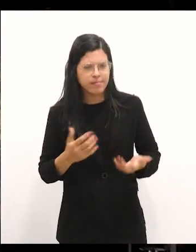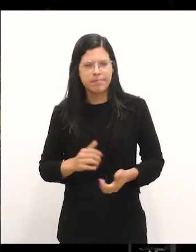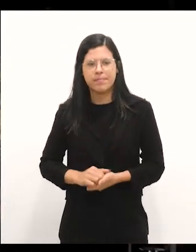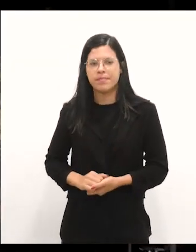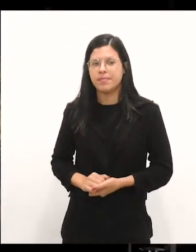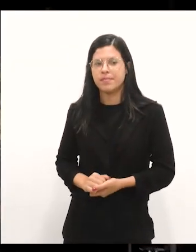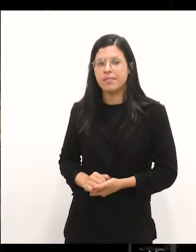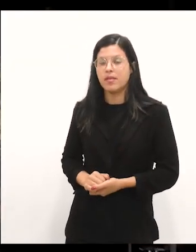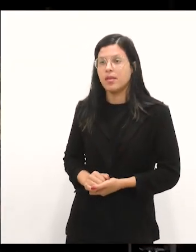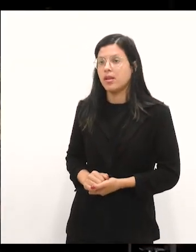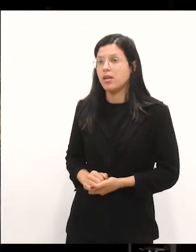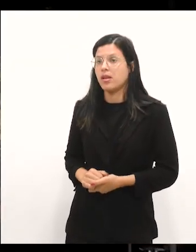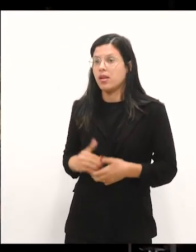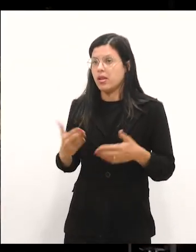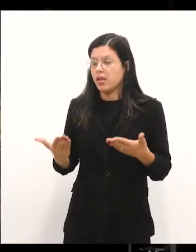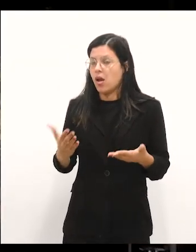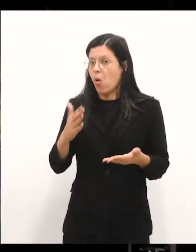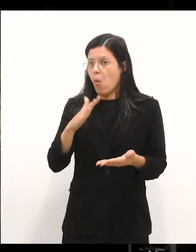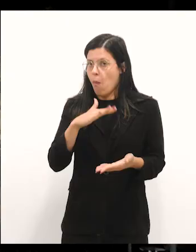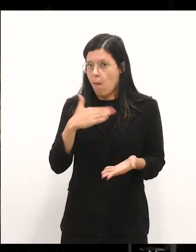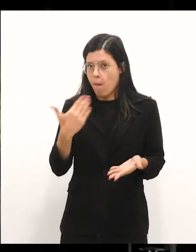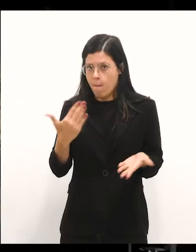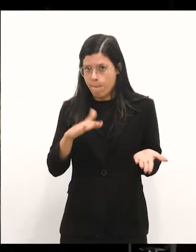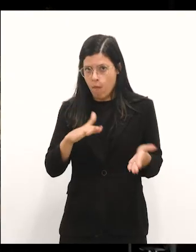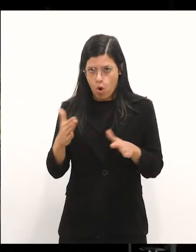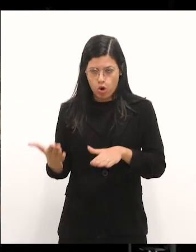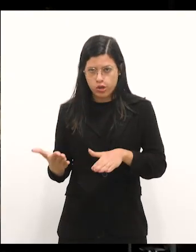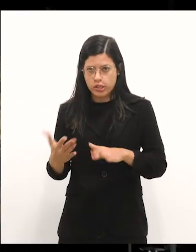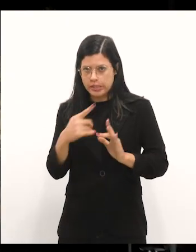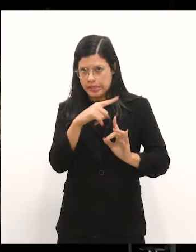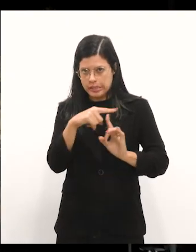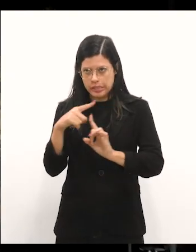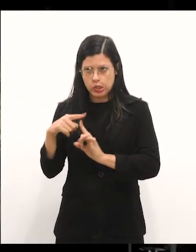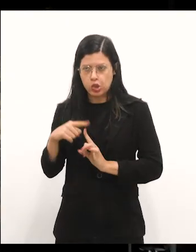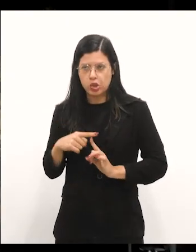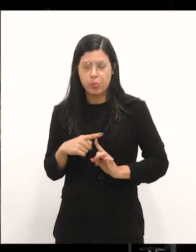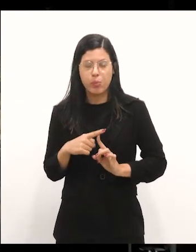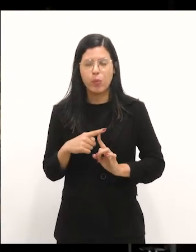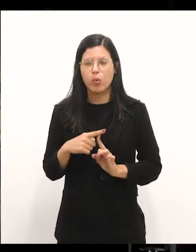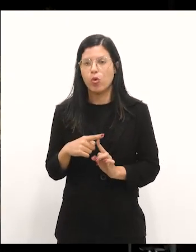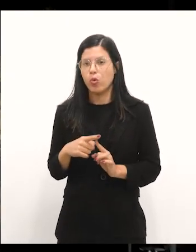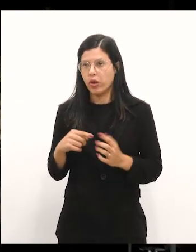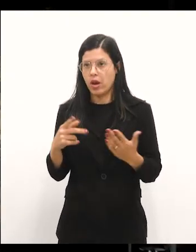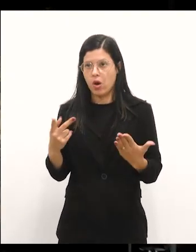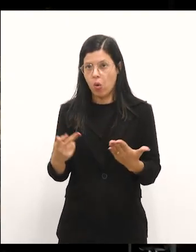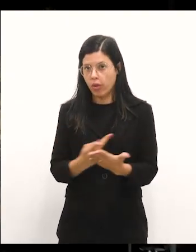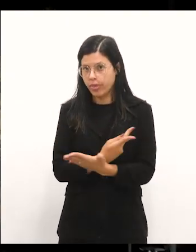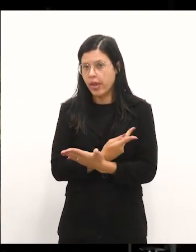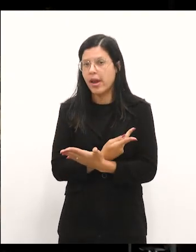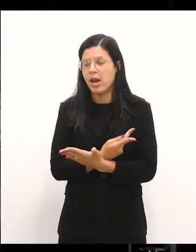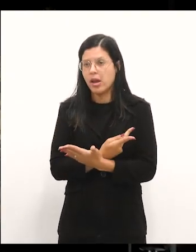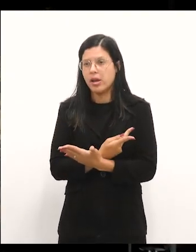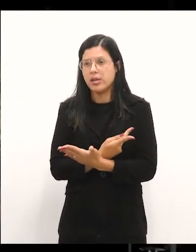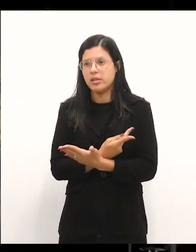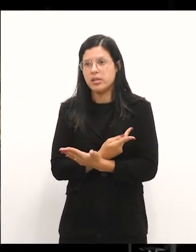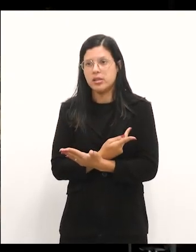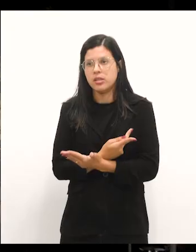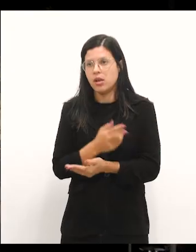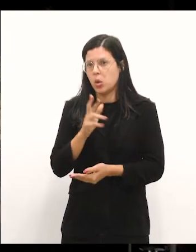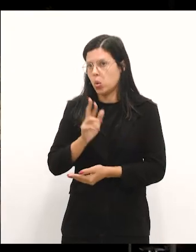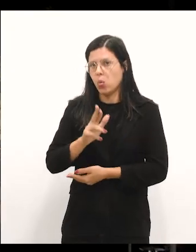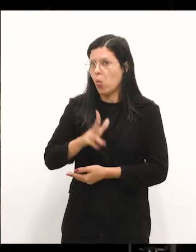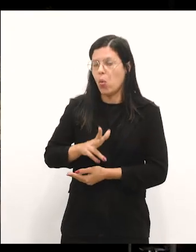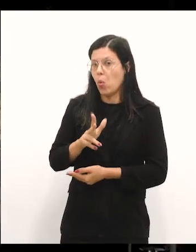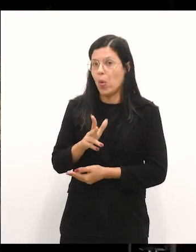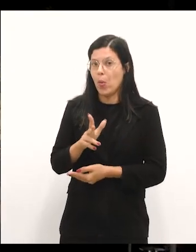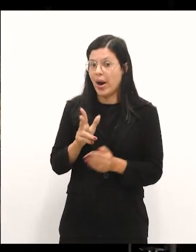gente? Em mortes dessa natureza, o mais comum, né? Porque nunca é